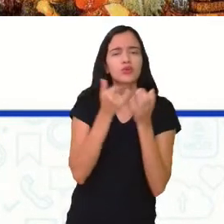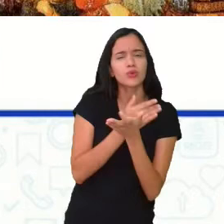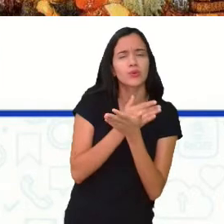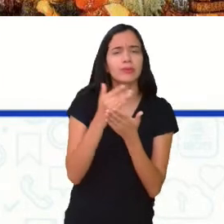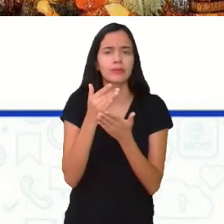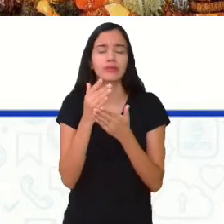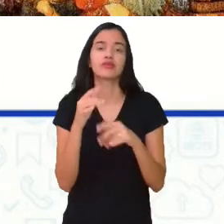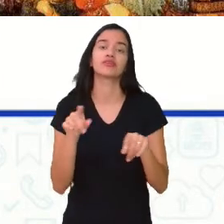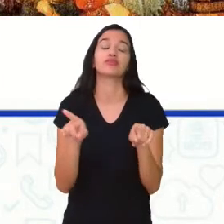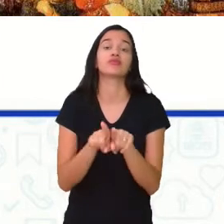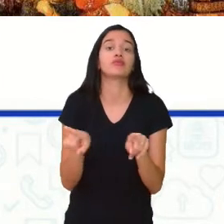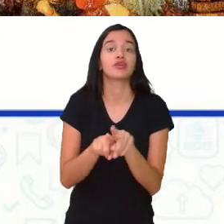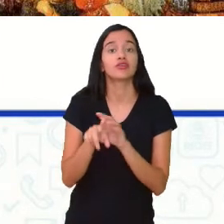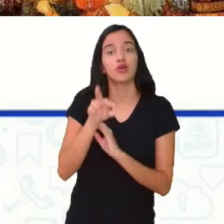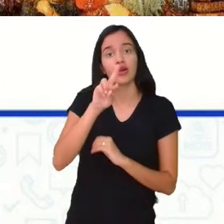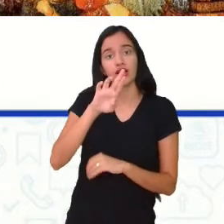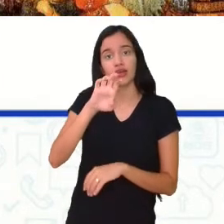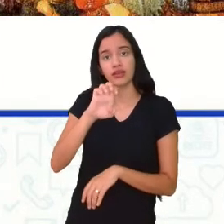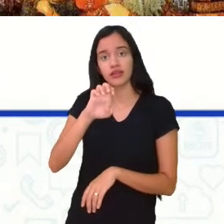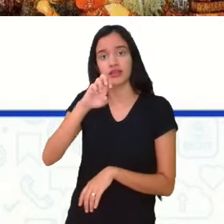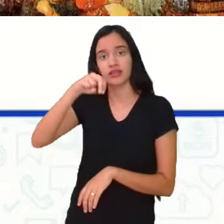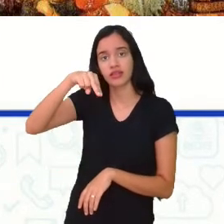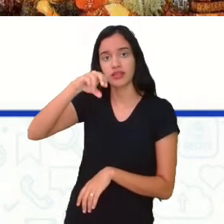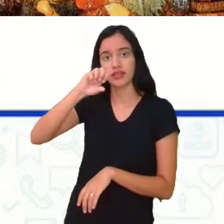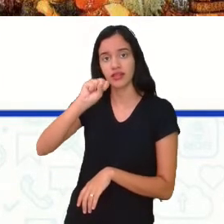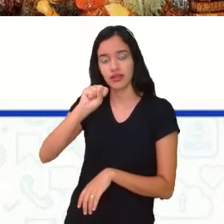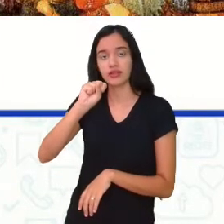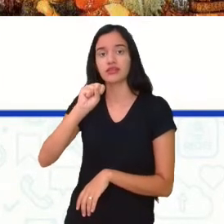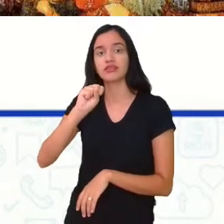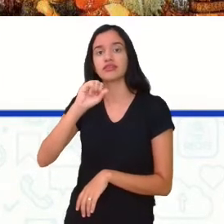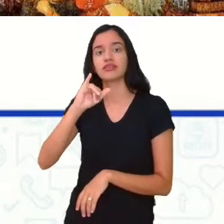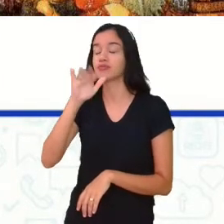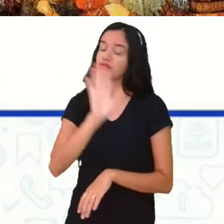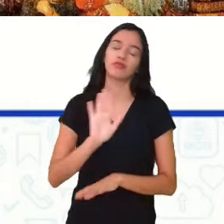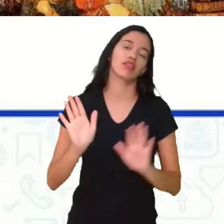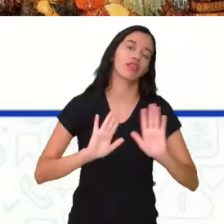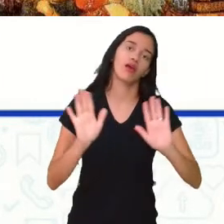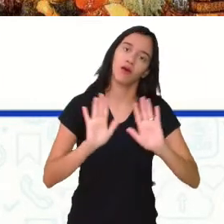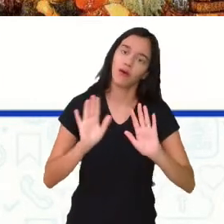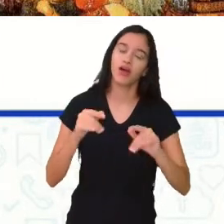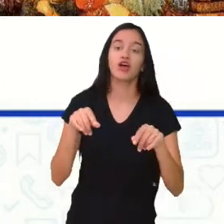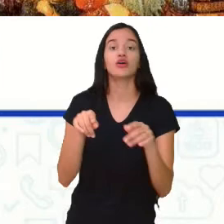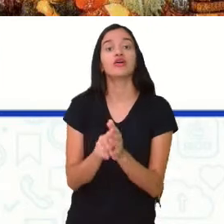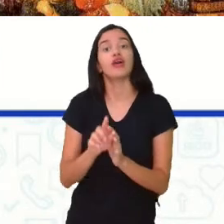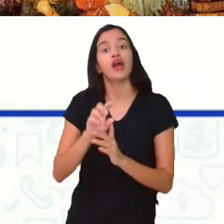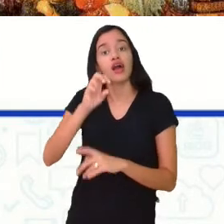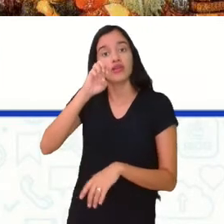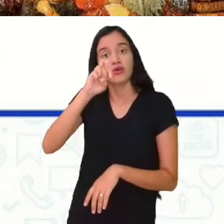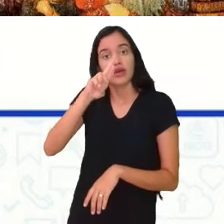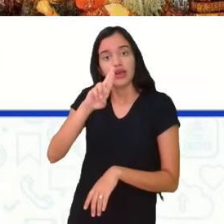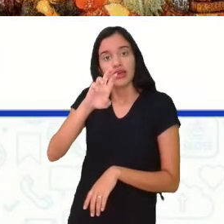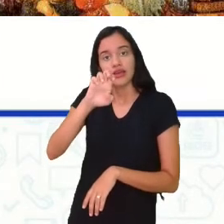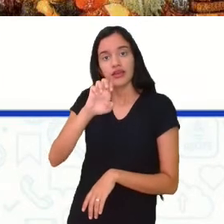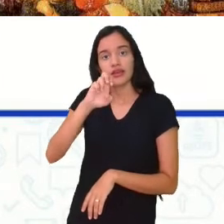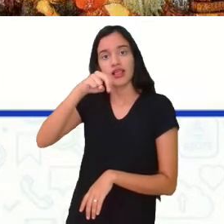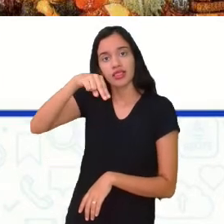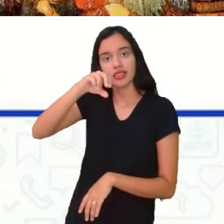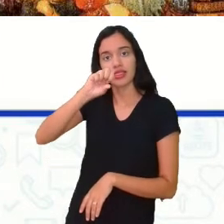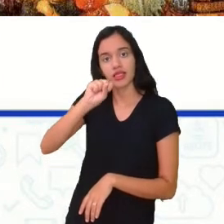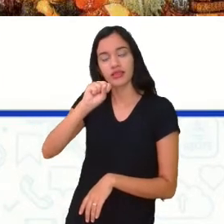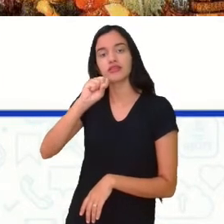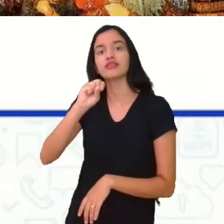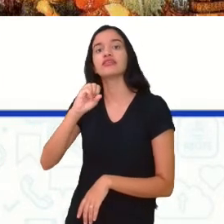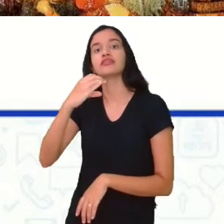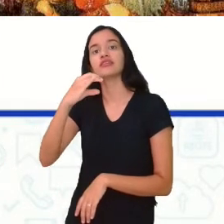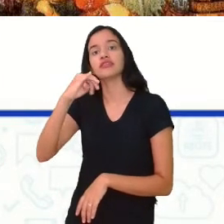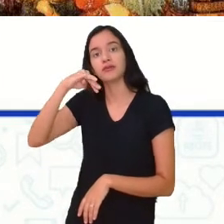do Renascimento, que vem, quer dizer, no início do Renascimento não, no Renascimento, que vem também se configurar como